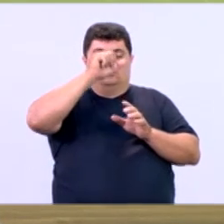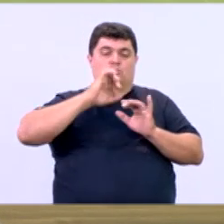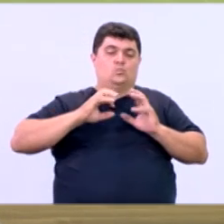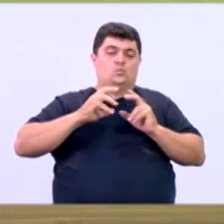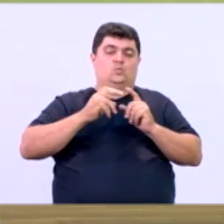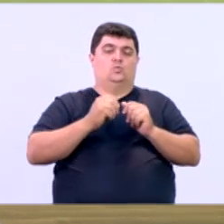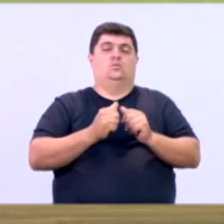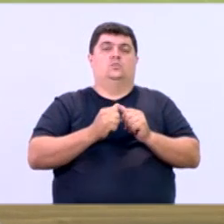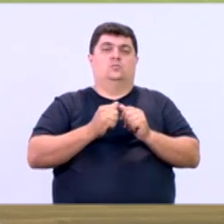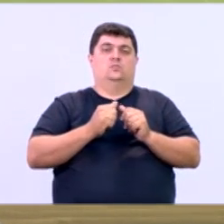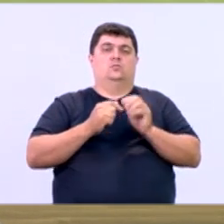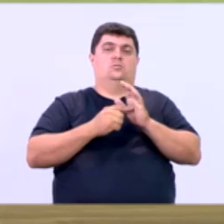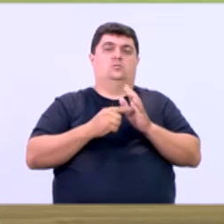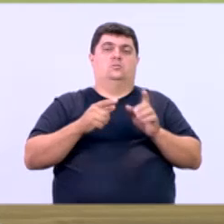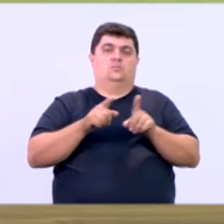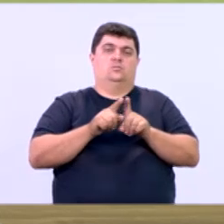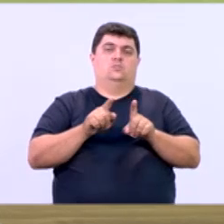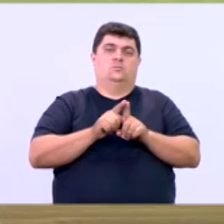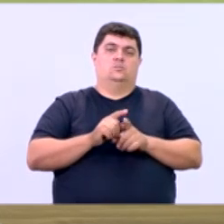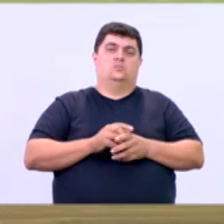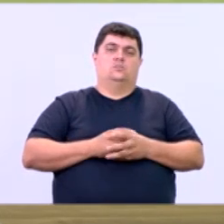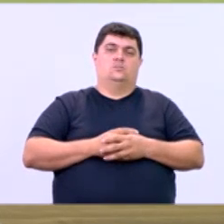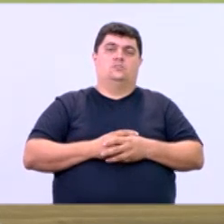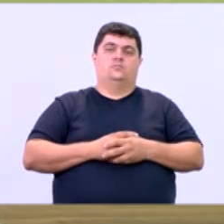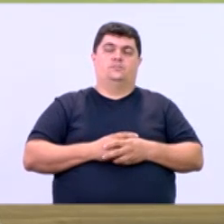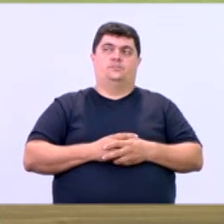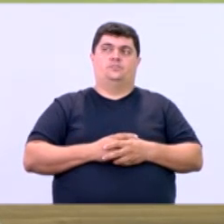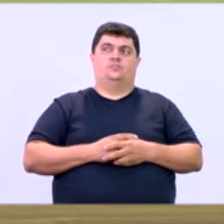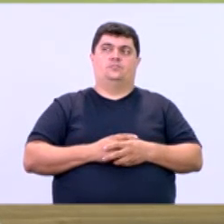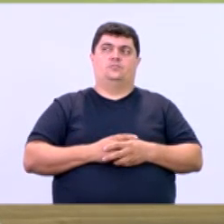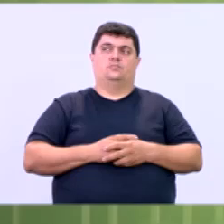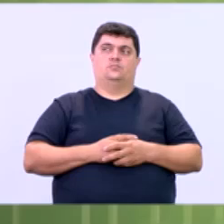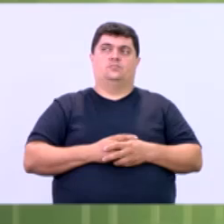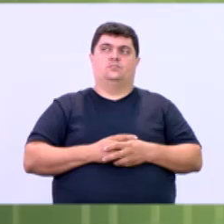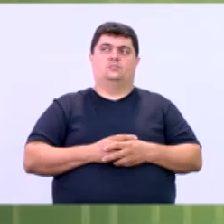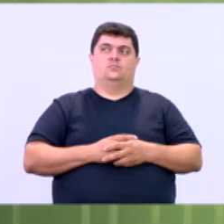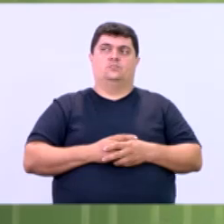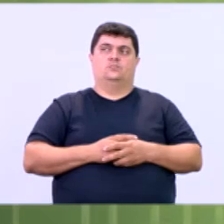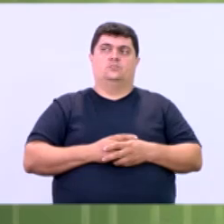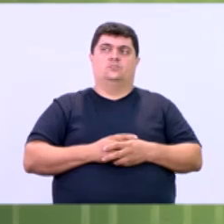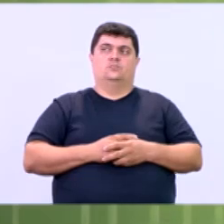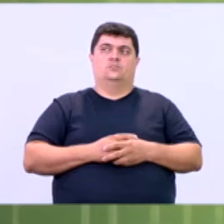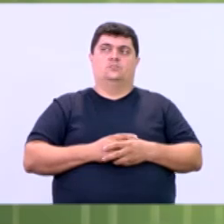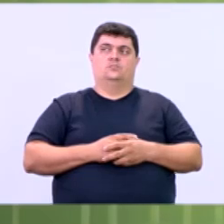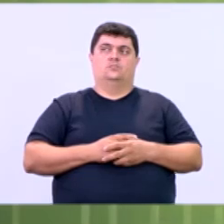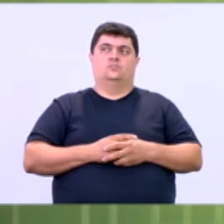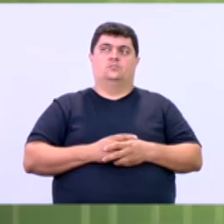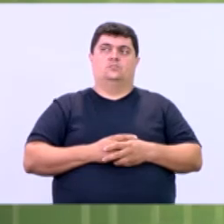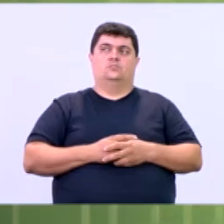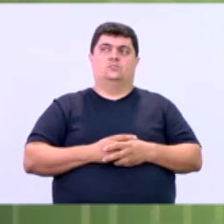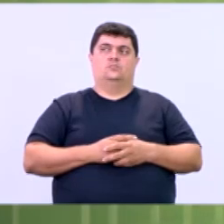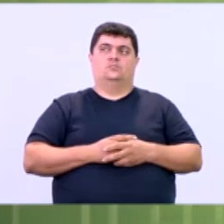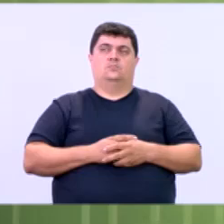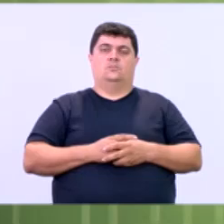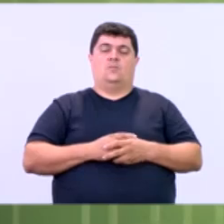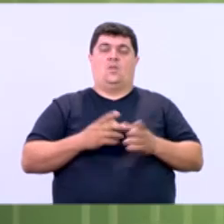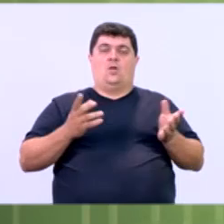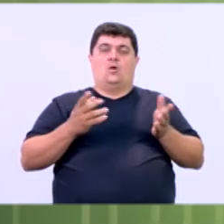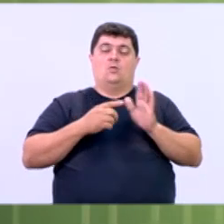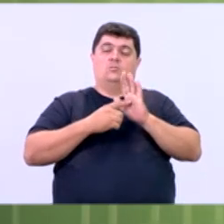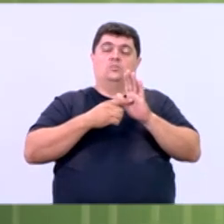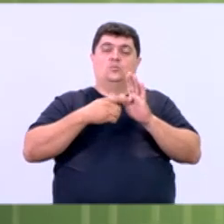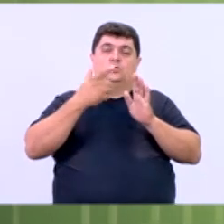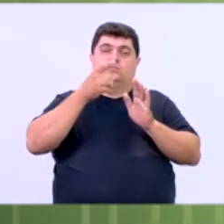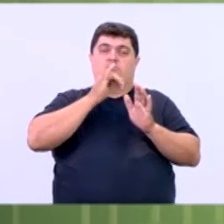nós estamos apresentando aqui para vocês. Bom, é isso. Professor? Obrigada, professor Rafael. Eu vou colocar mais um exemplo